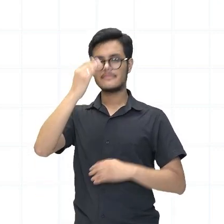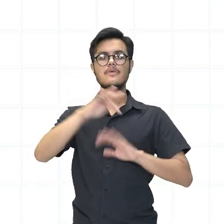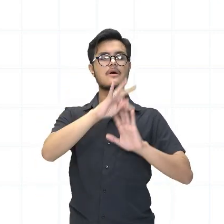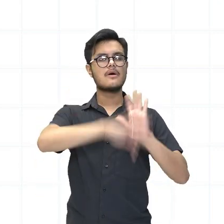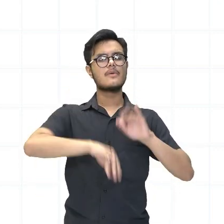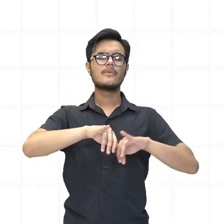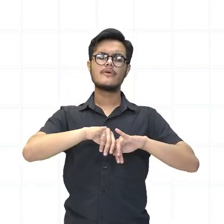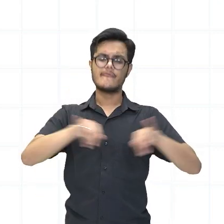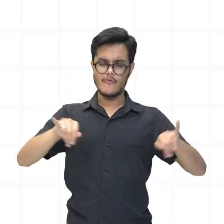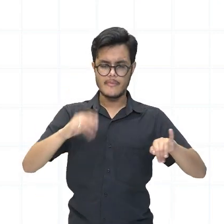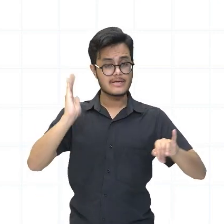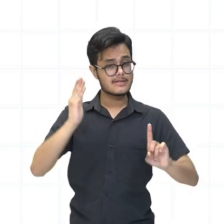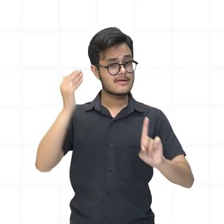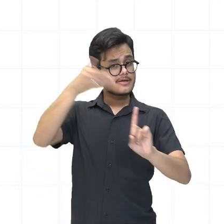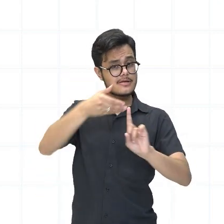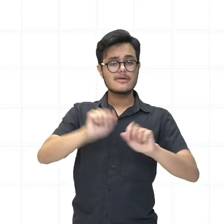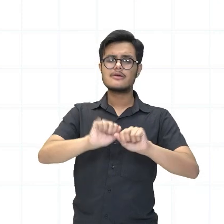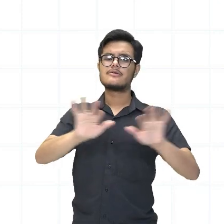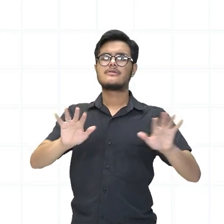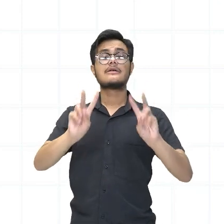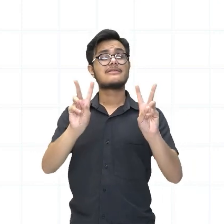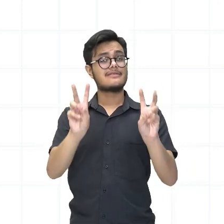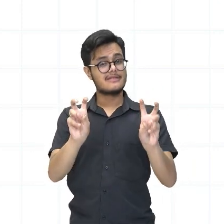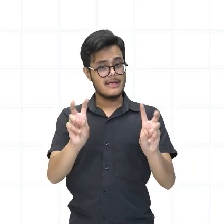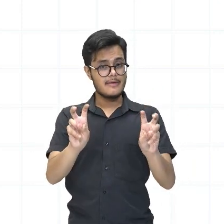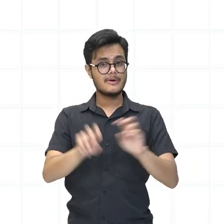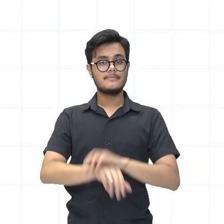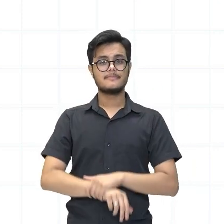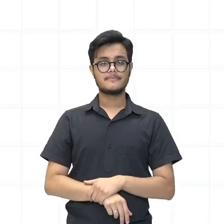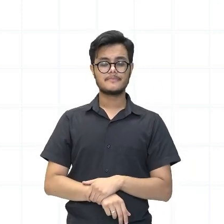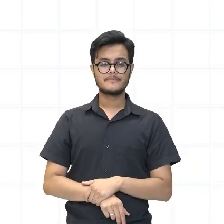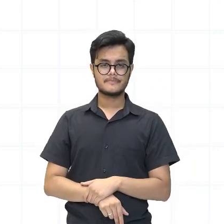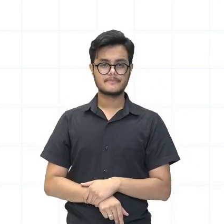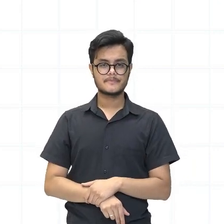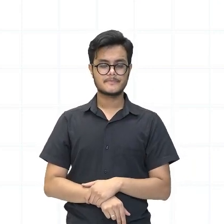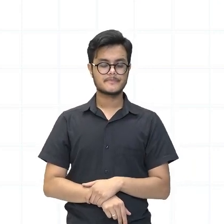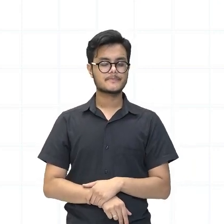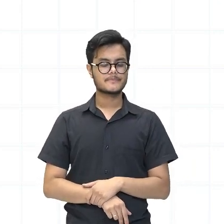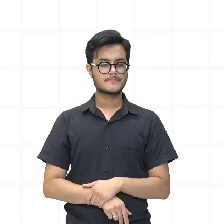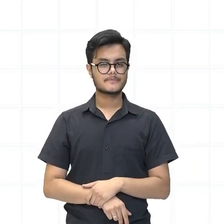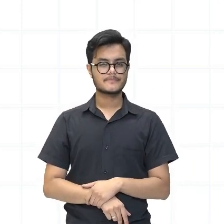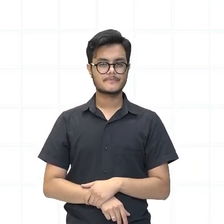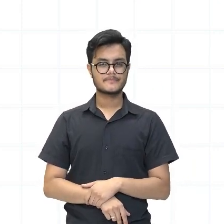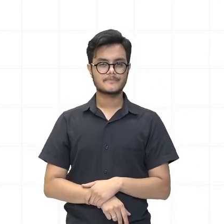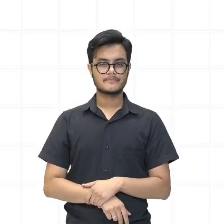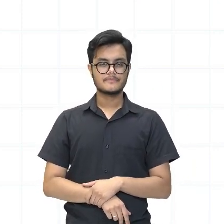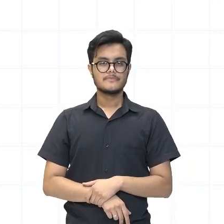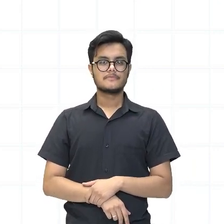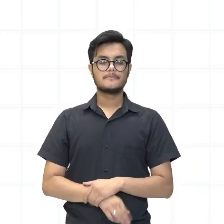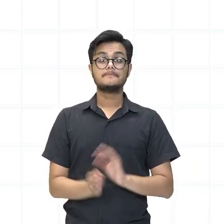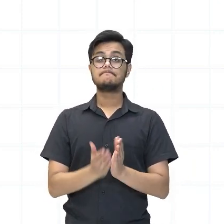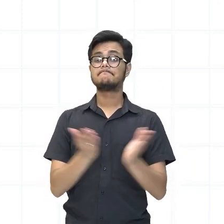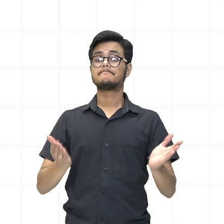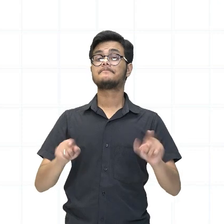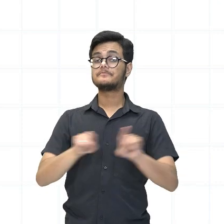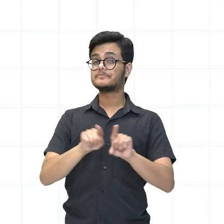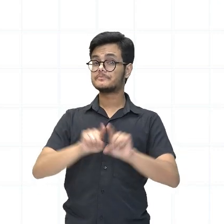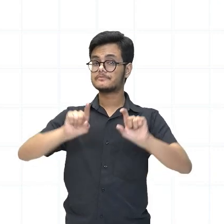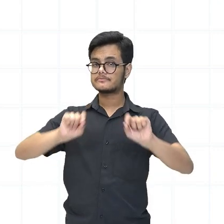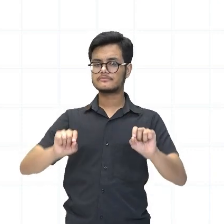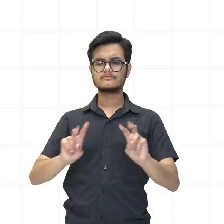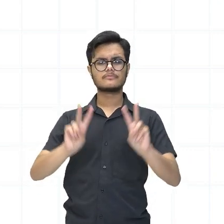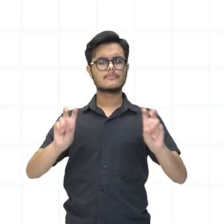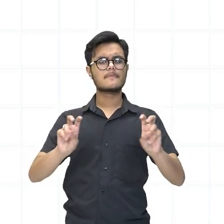no discurso direto da fala da moradora. Também, olha só, o que foi importante falar na reportagem? Abordar